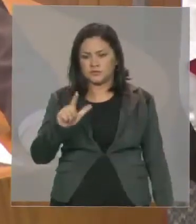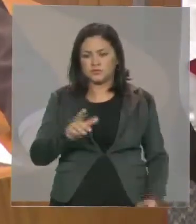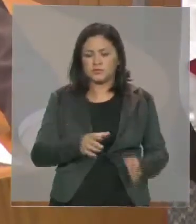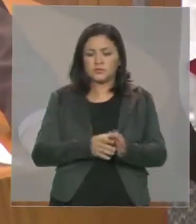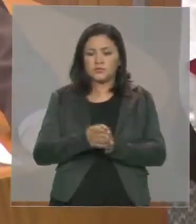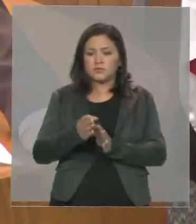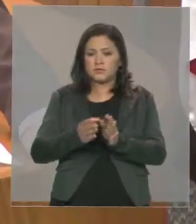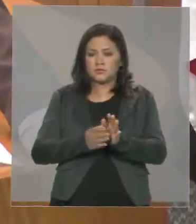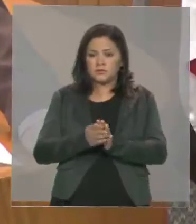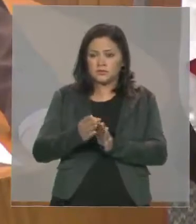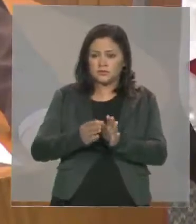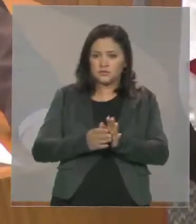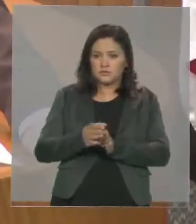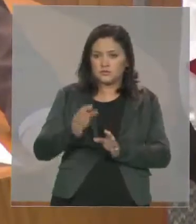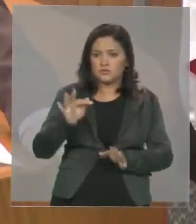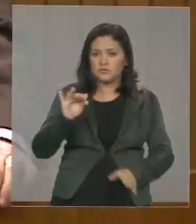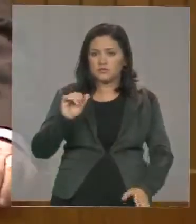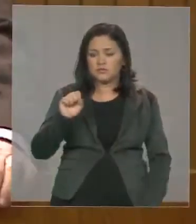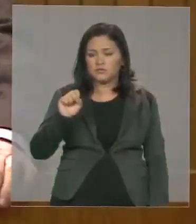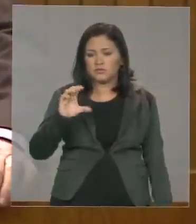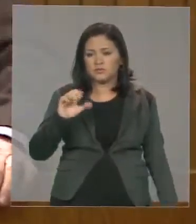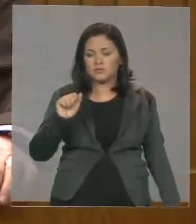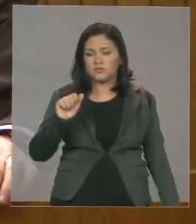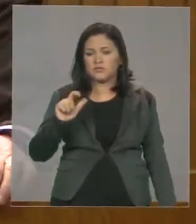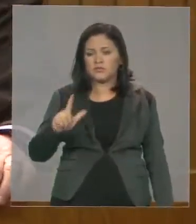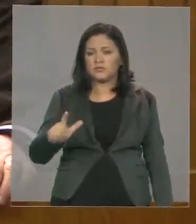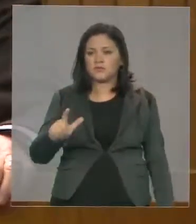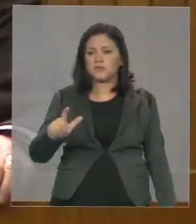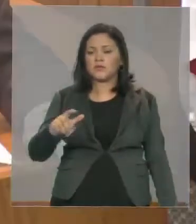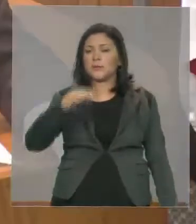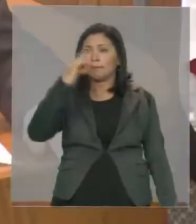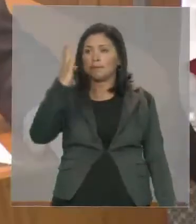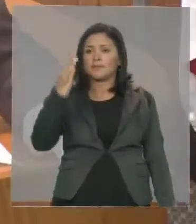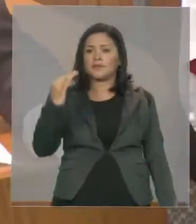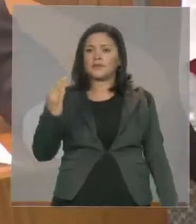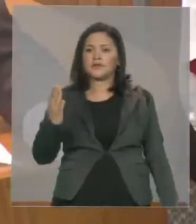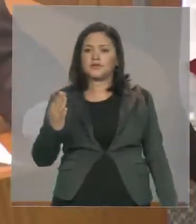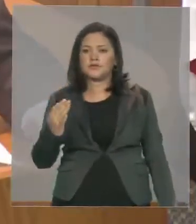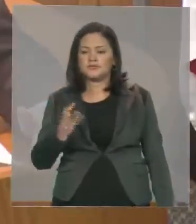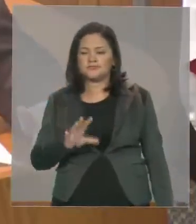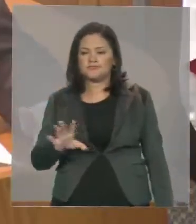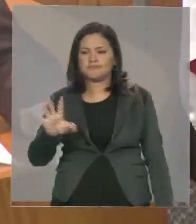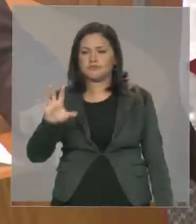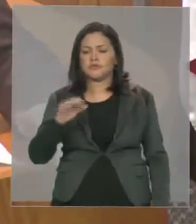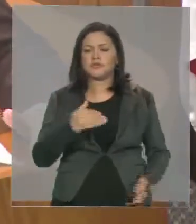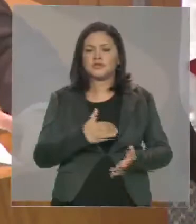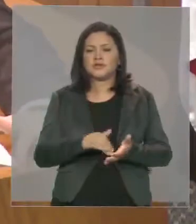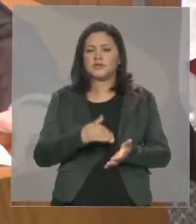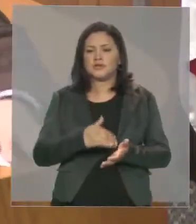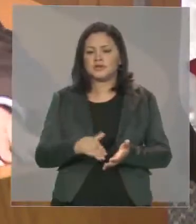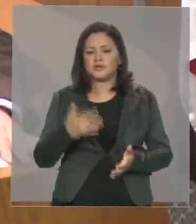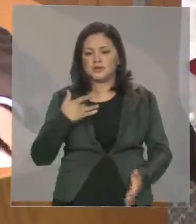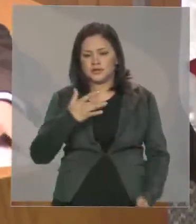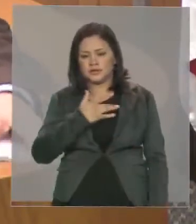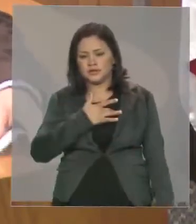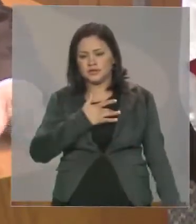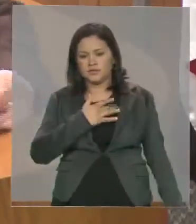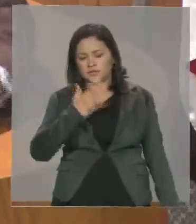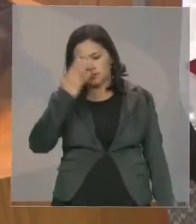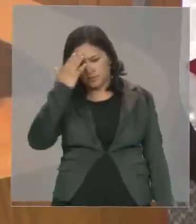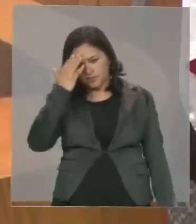Nacional de Secretários de Saúde. Muito obrigado, senhor presidente. Era isso que eu tinha que